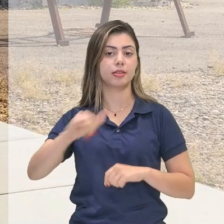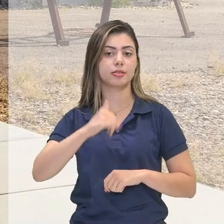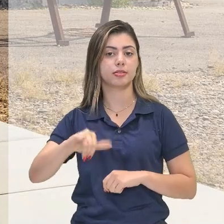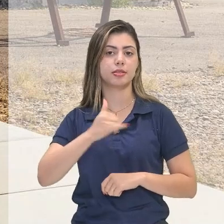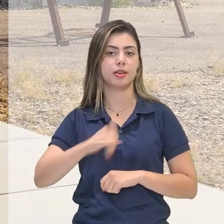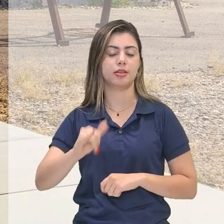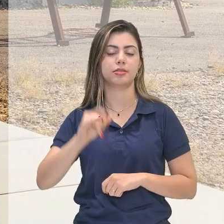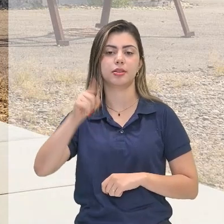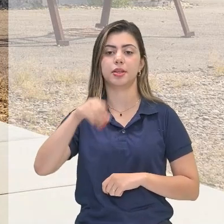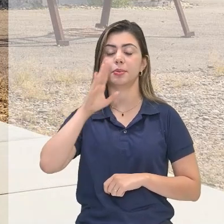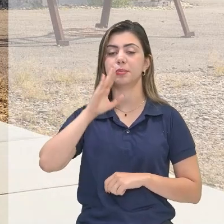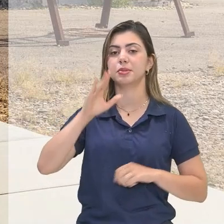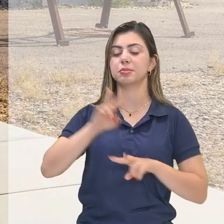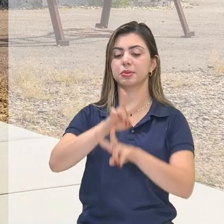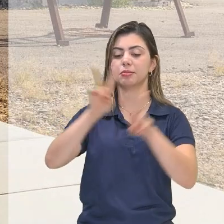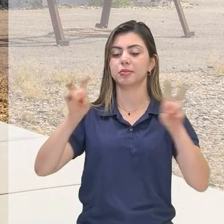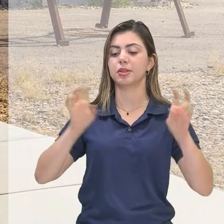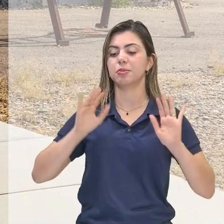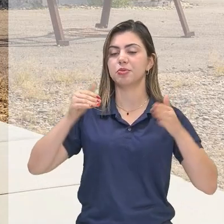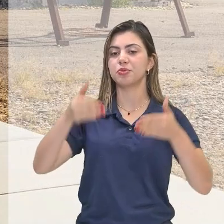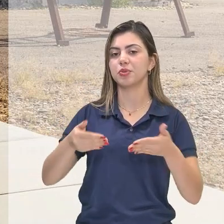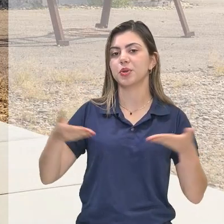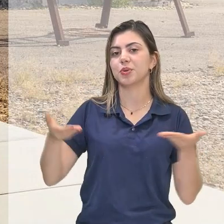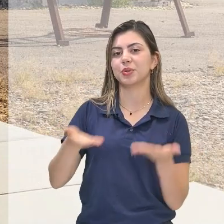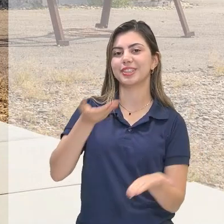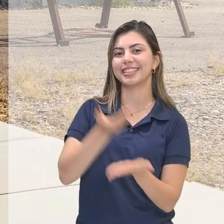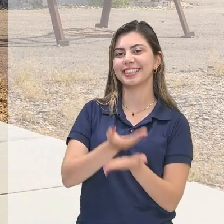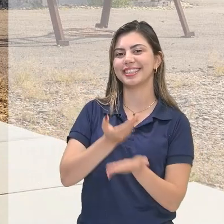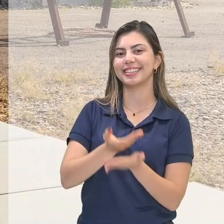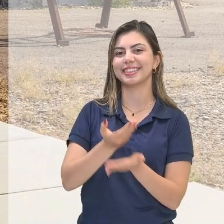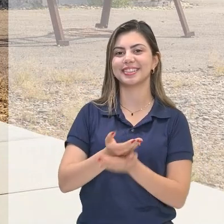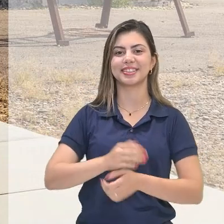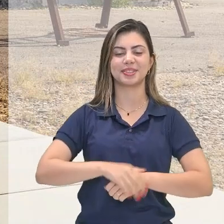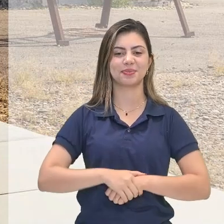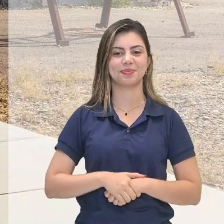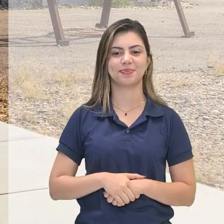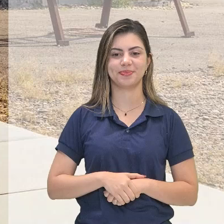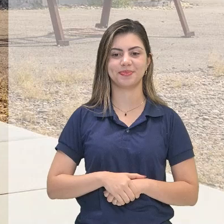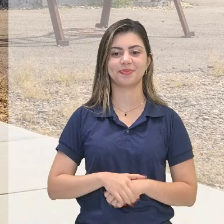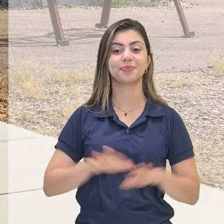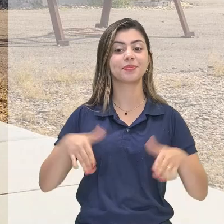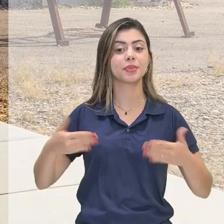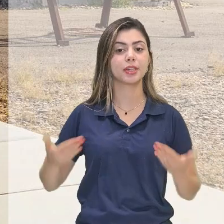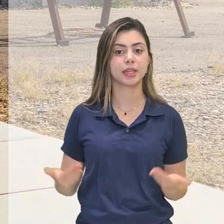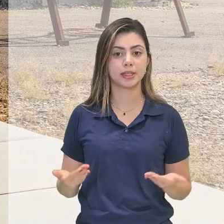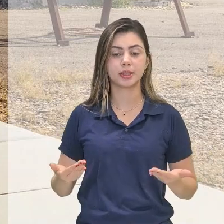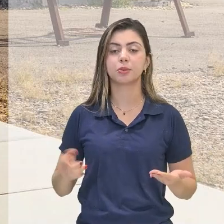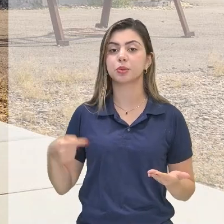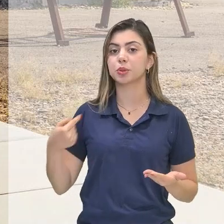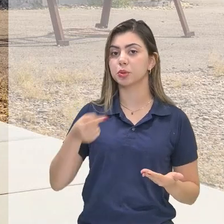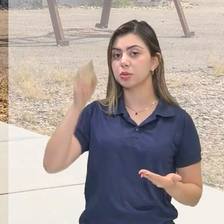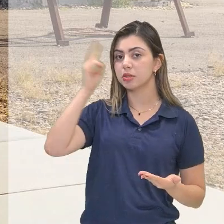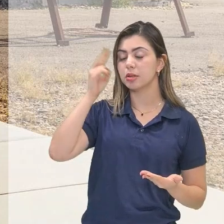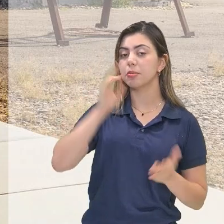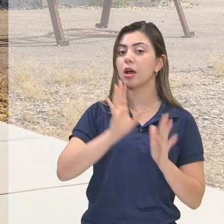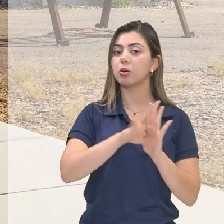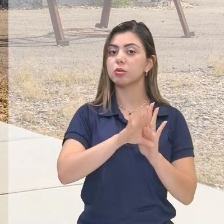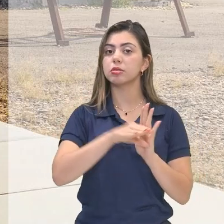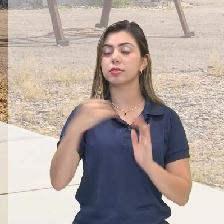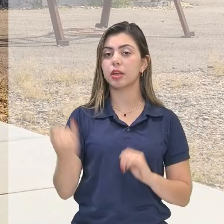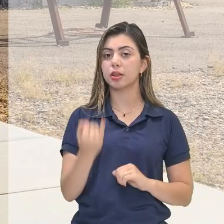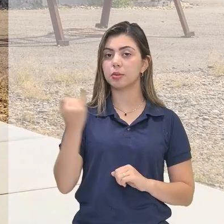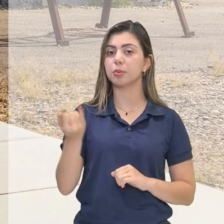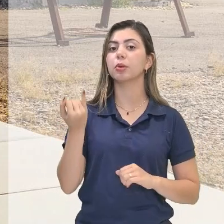o principal tema que nós estamos estudando nesse momento. E para relembrar um conceito muito importante